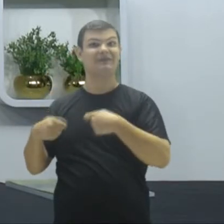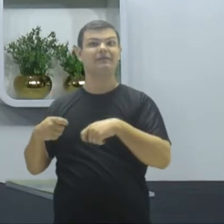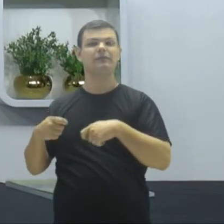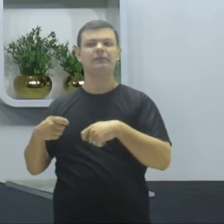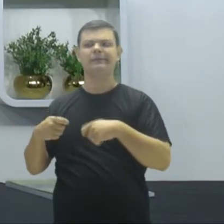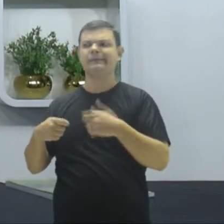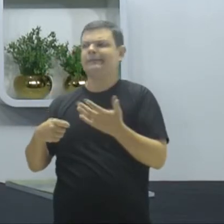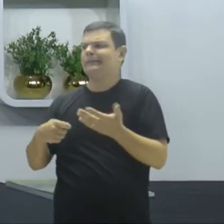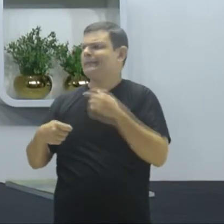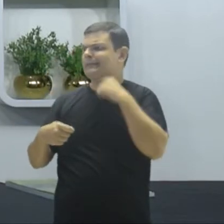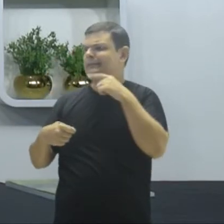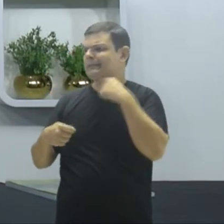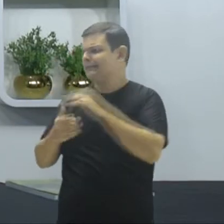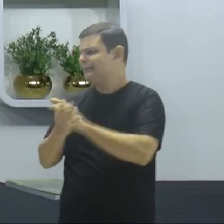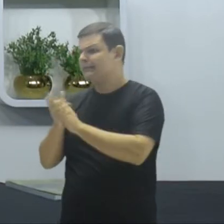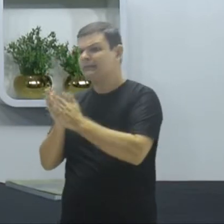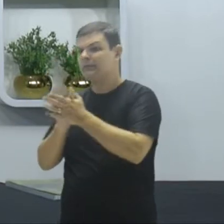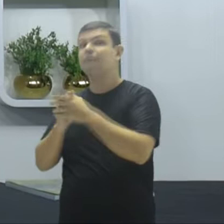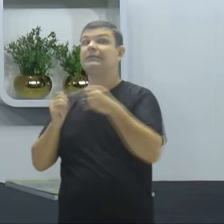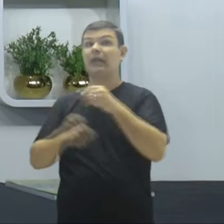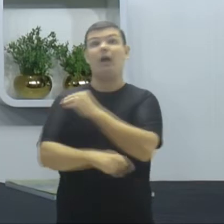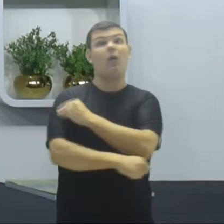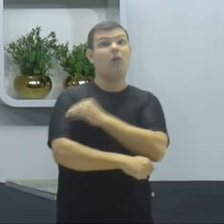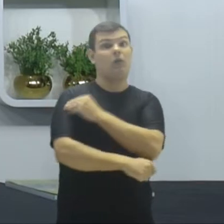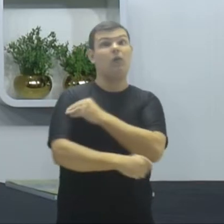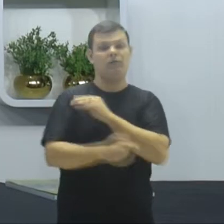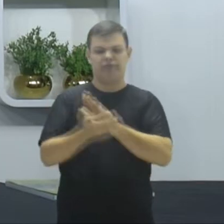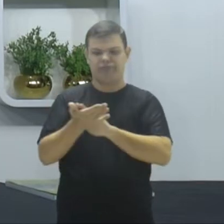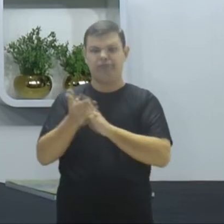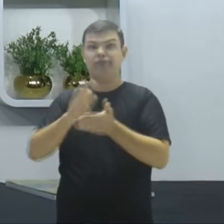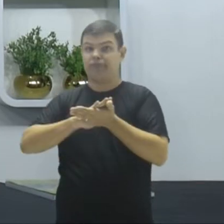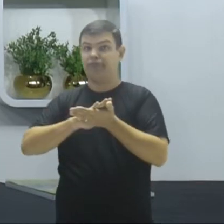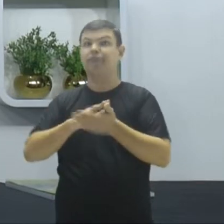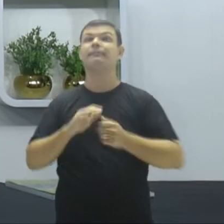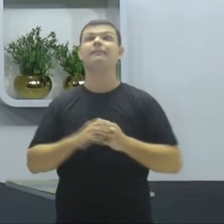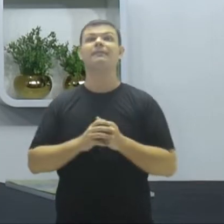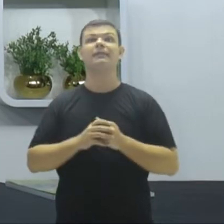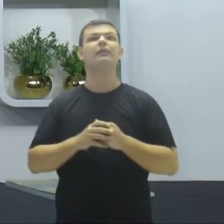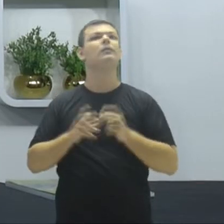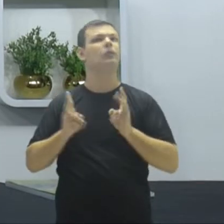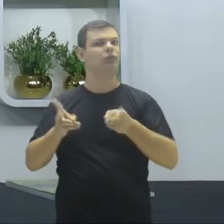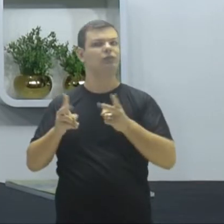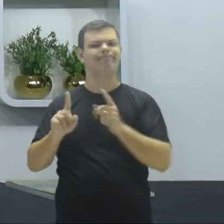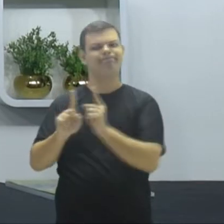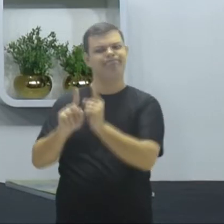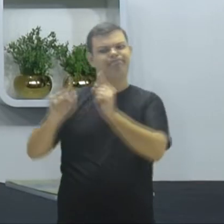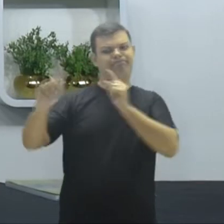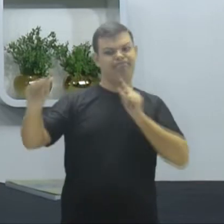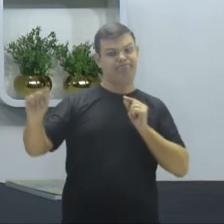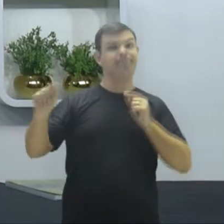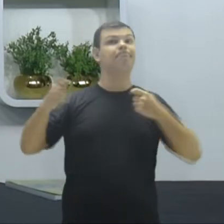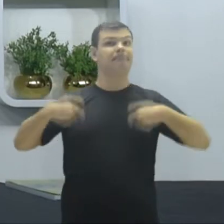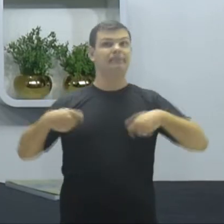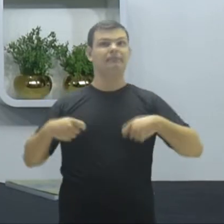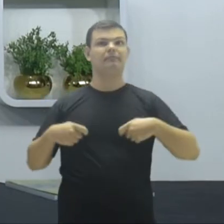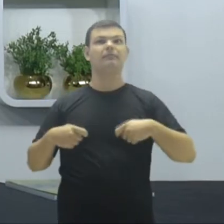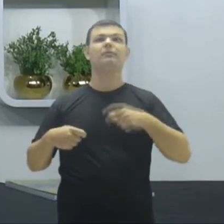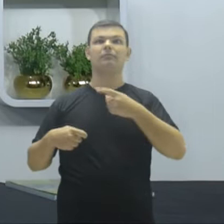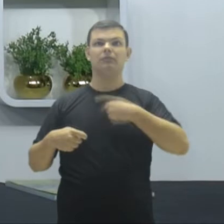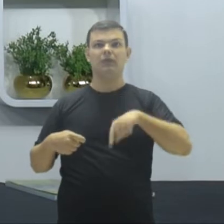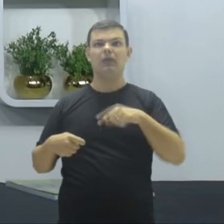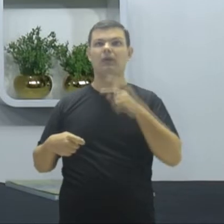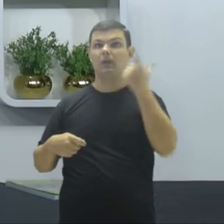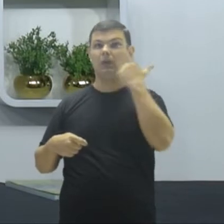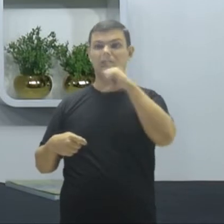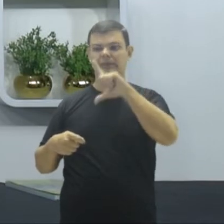não conseguir água e sabão, uso de álcool em gel e continuar com o distanciamento social. Só assim nós vamos